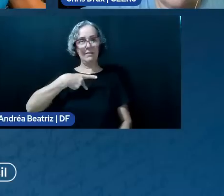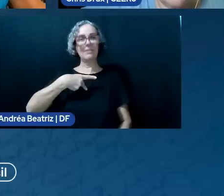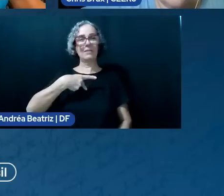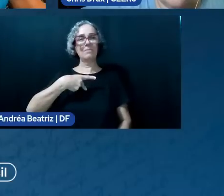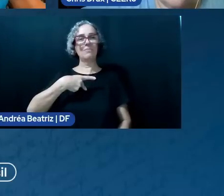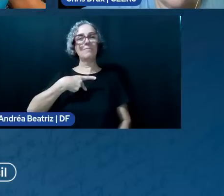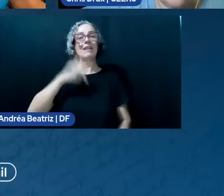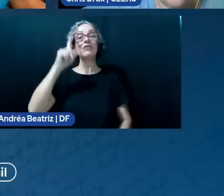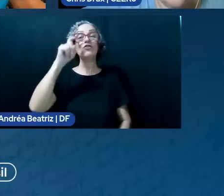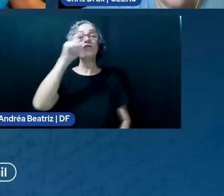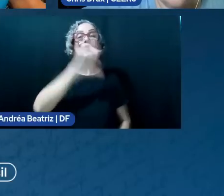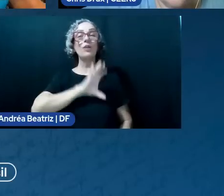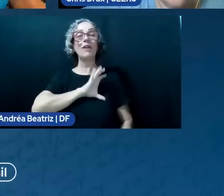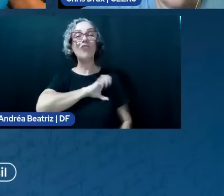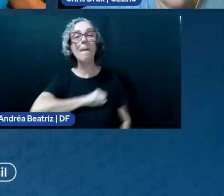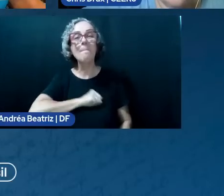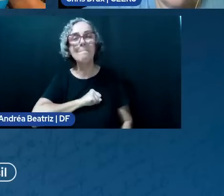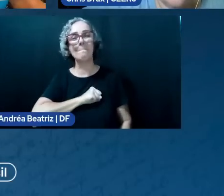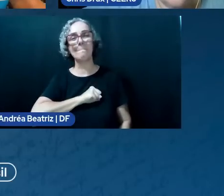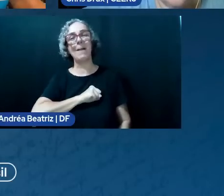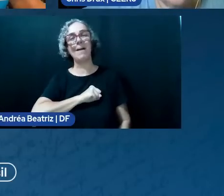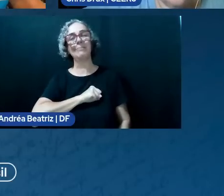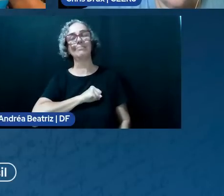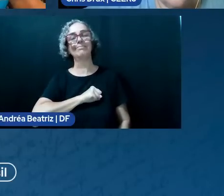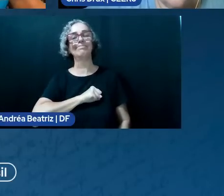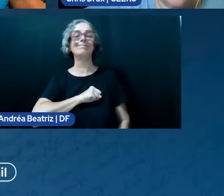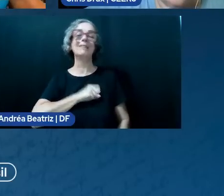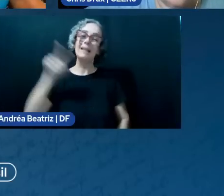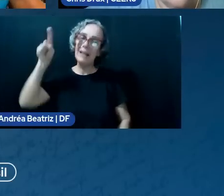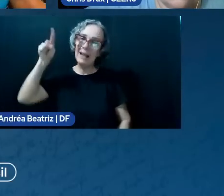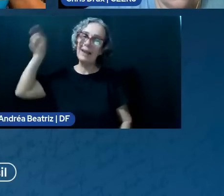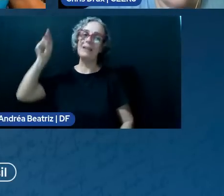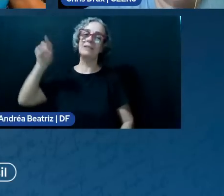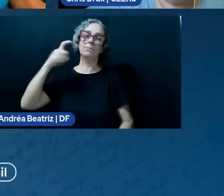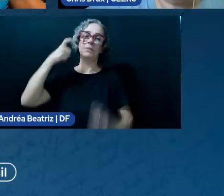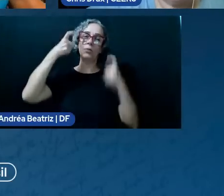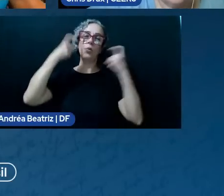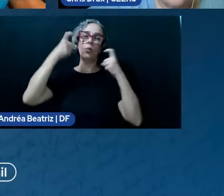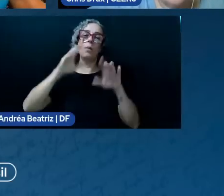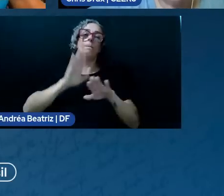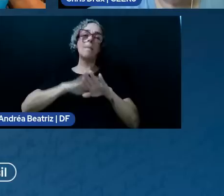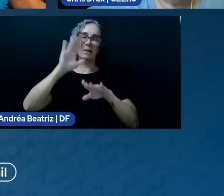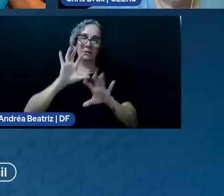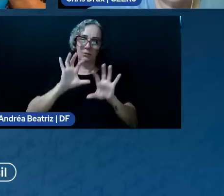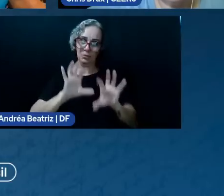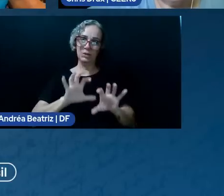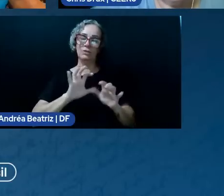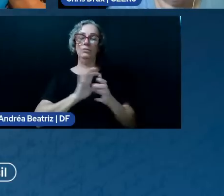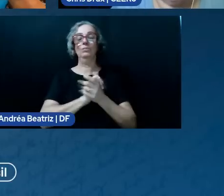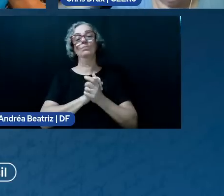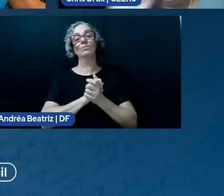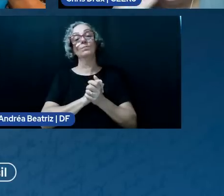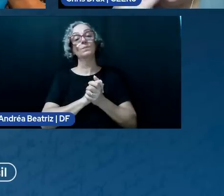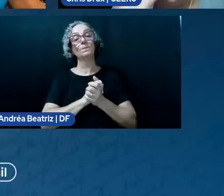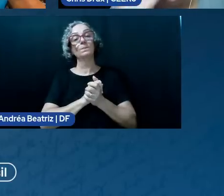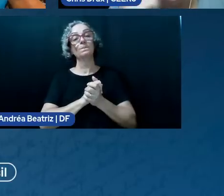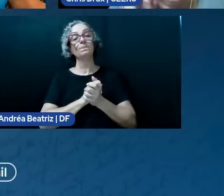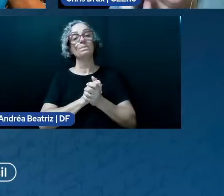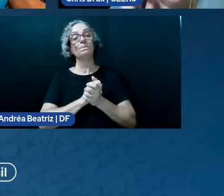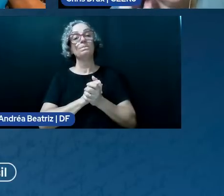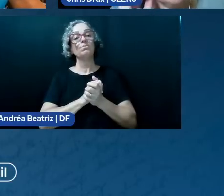amar e do egoísmo, decorrem todos os outros males, né? Daí eles vão dizer assim,